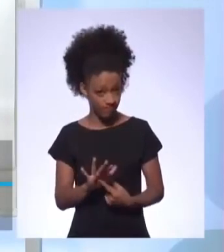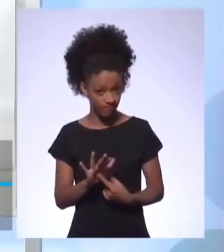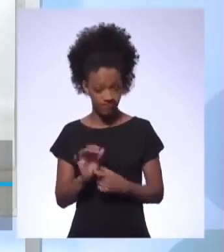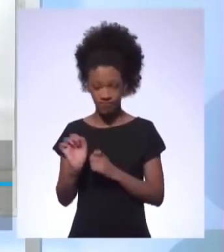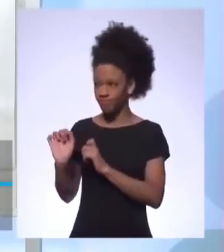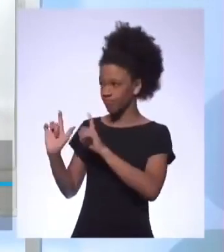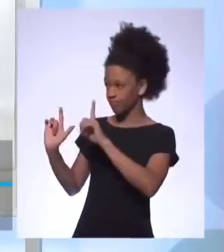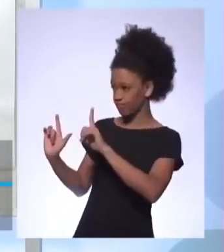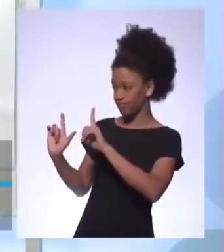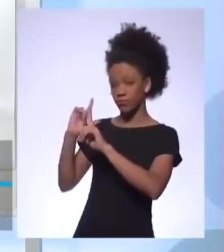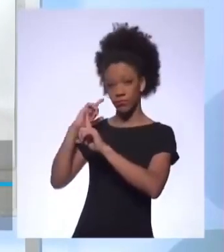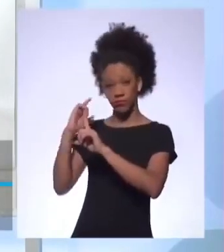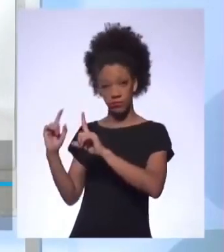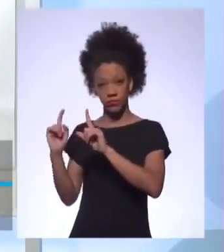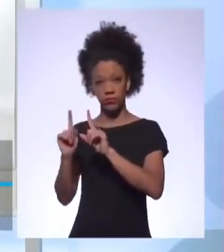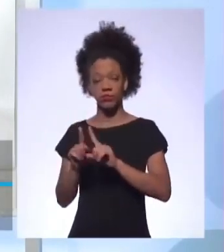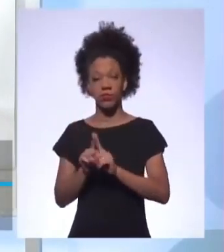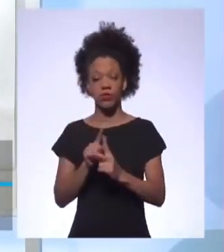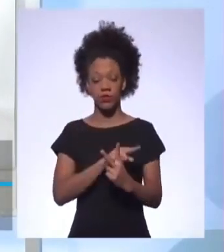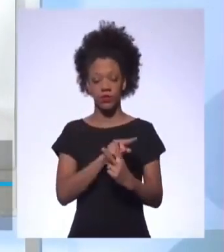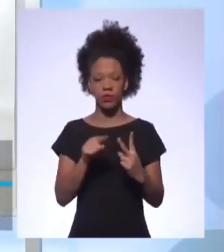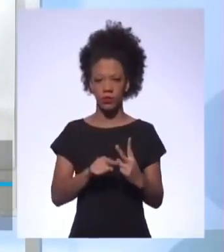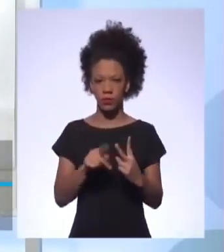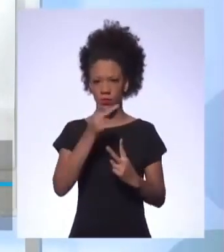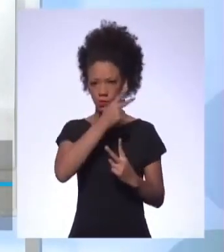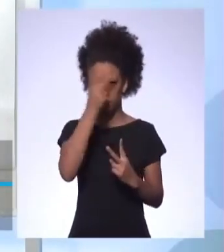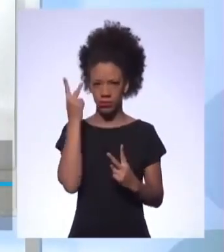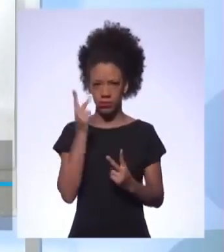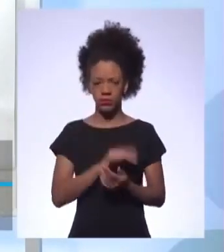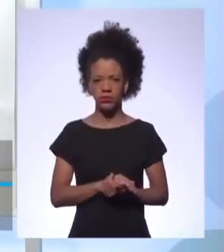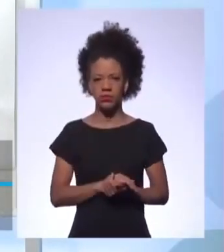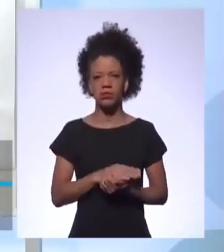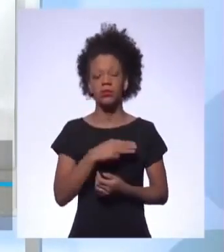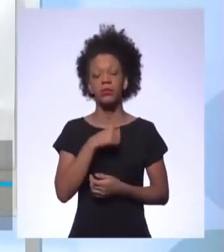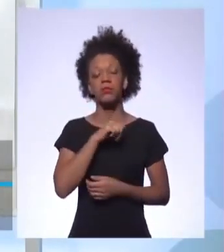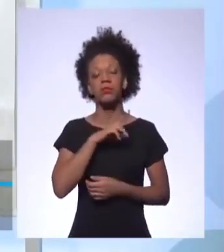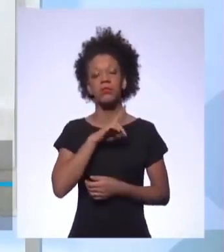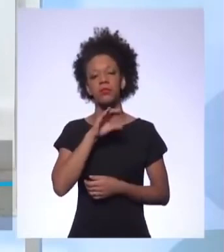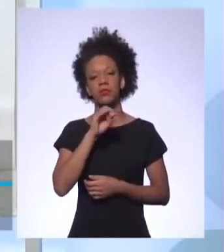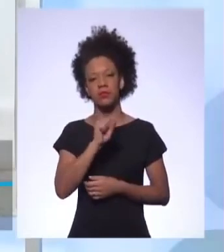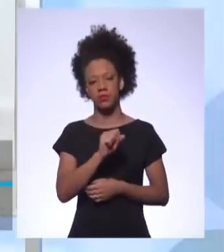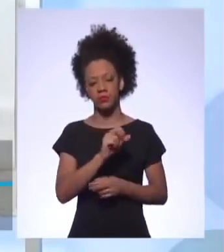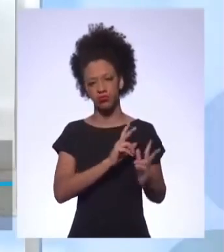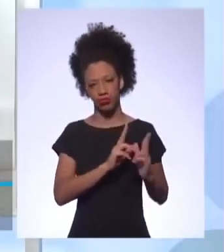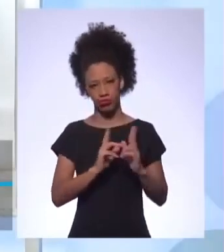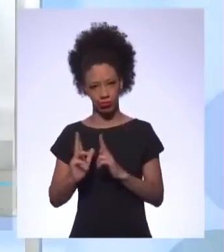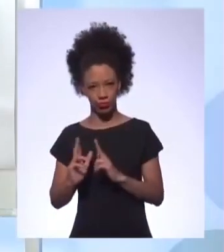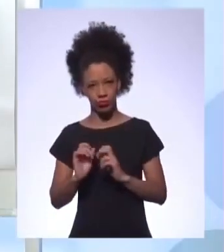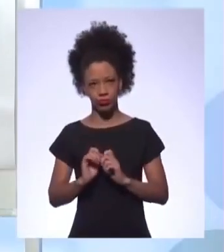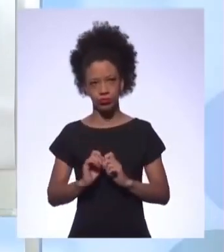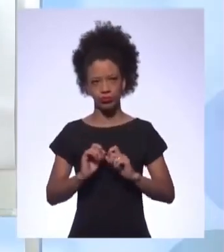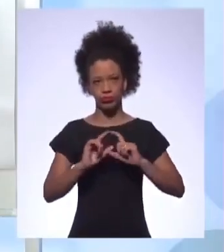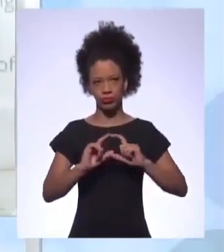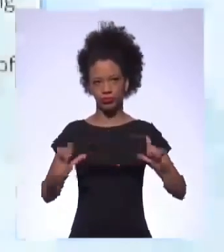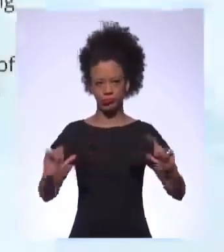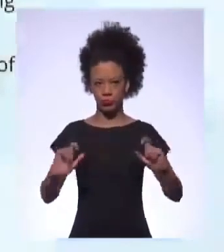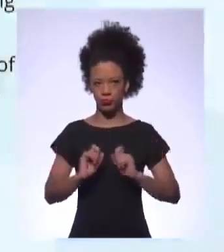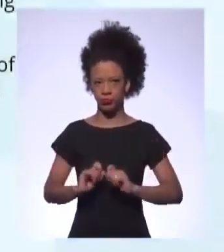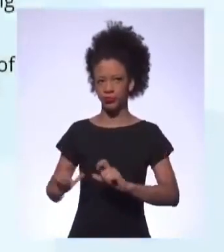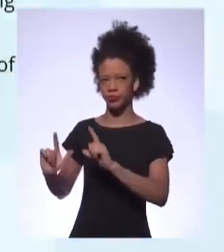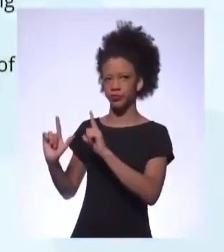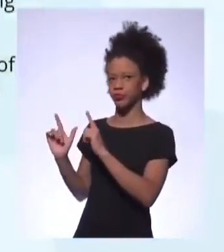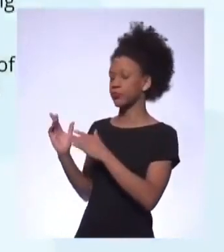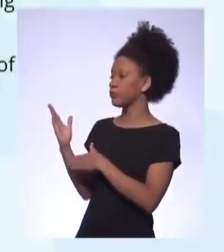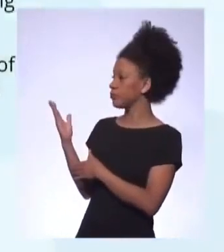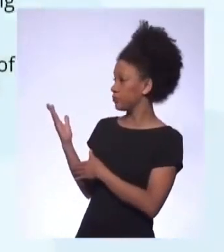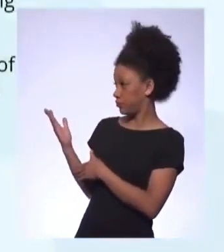ver o testemunho de 2 pessoas, ok? O Marcos vai colocar aqui o PPT na lousa, não,